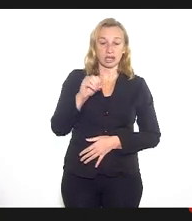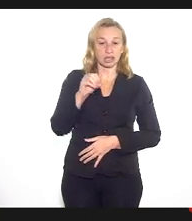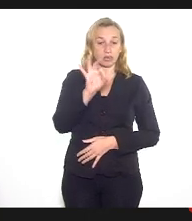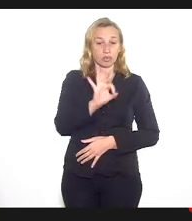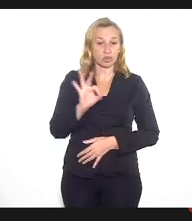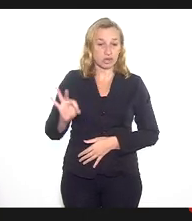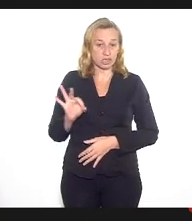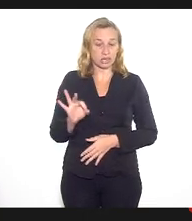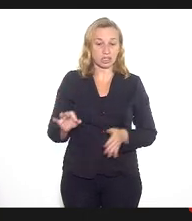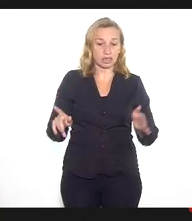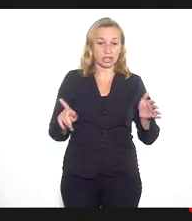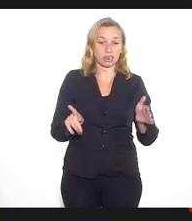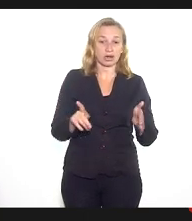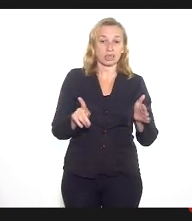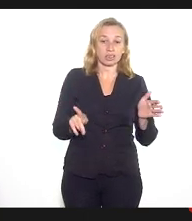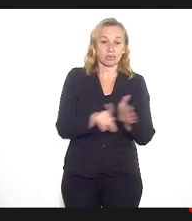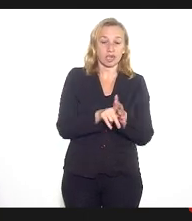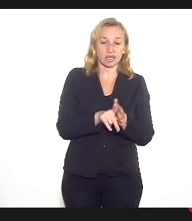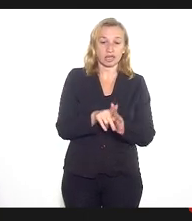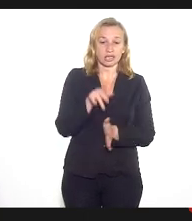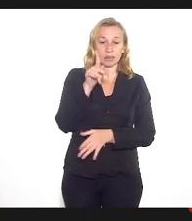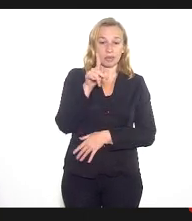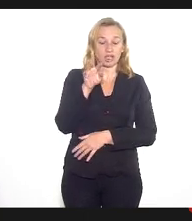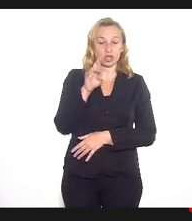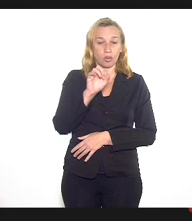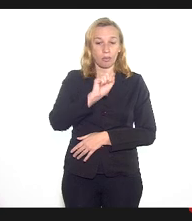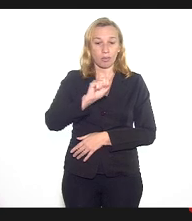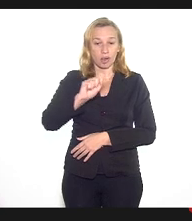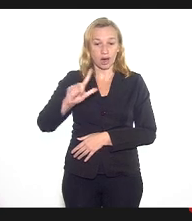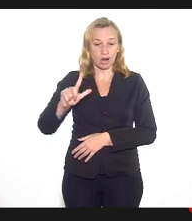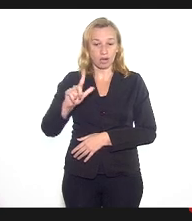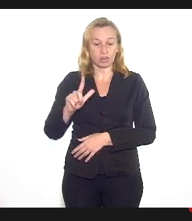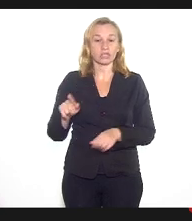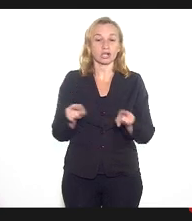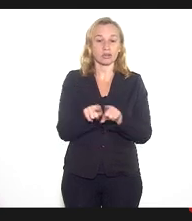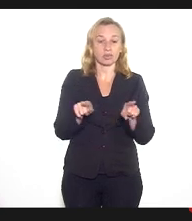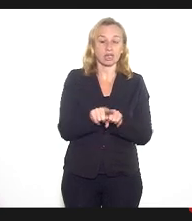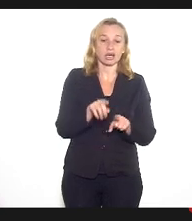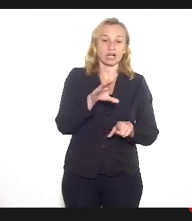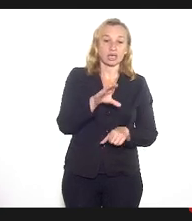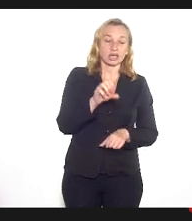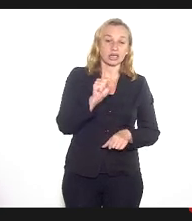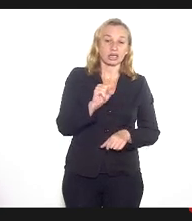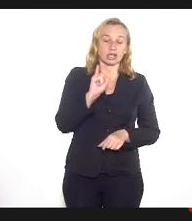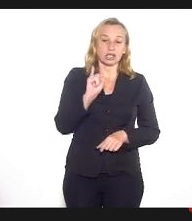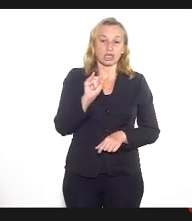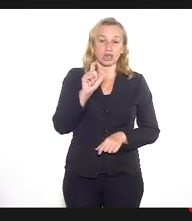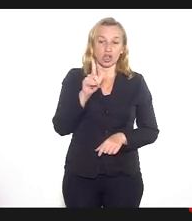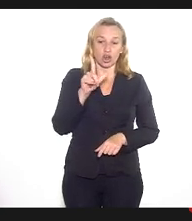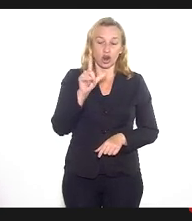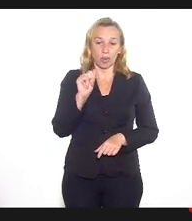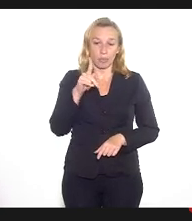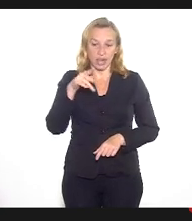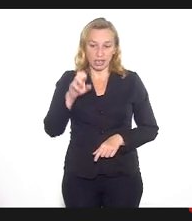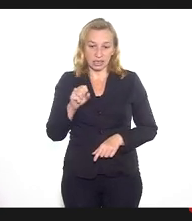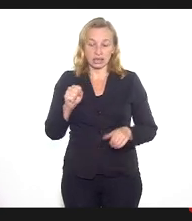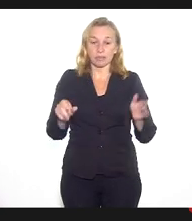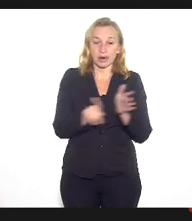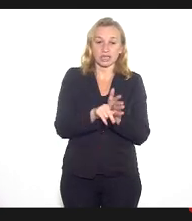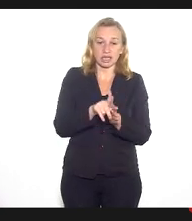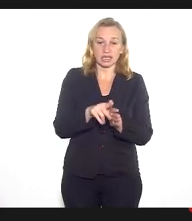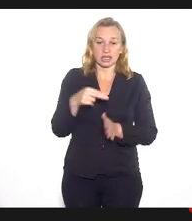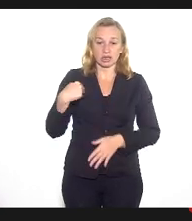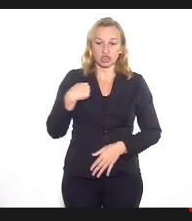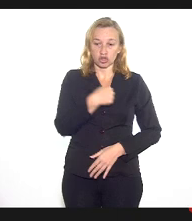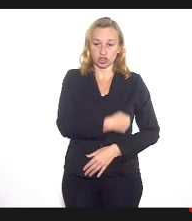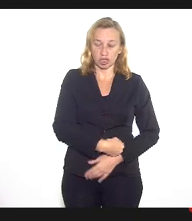da Petrobras Brasil, e pela Sinopec, empresa chinesa, que detém o restante